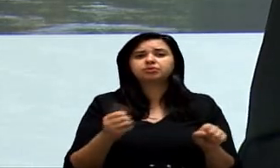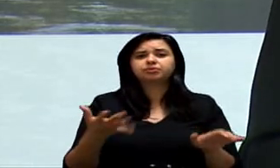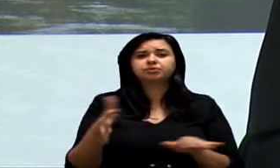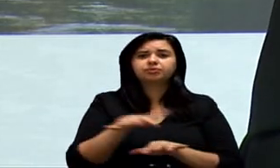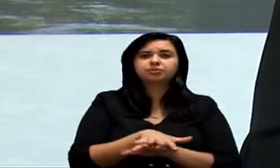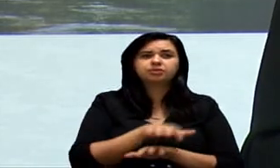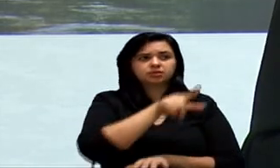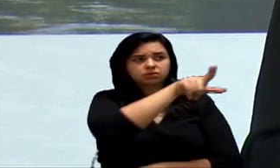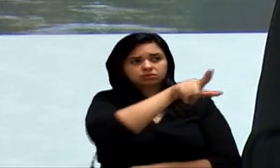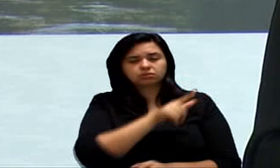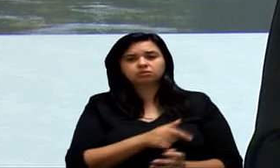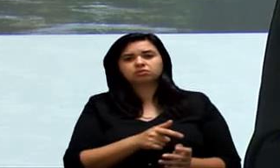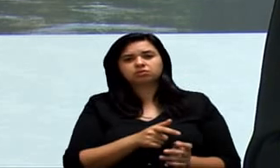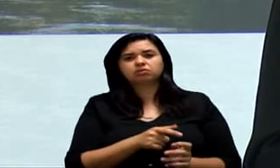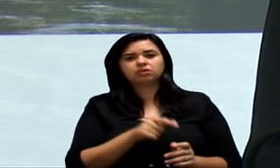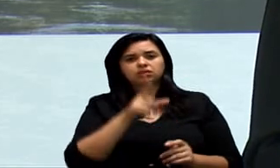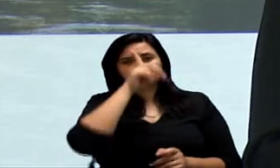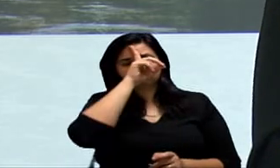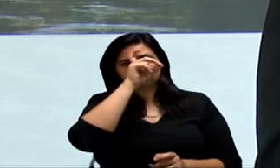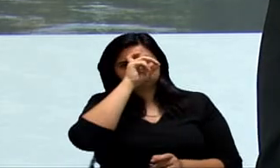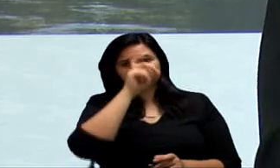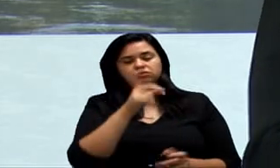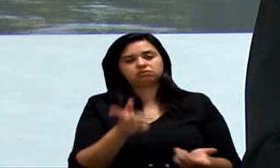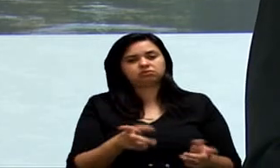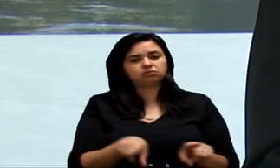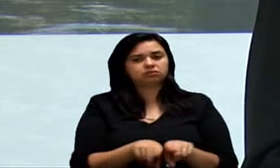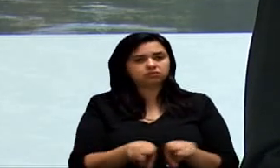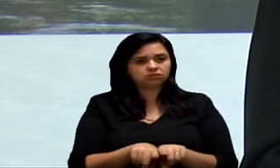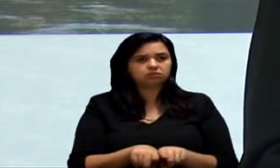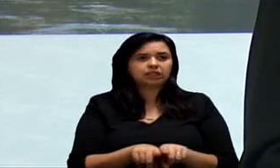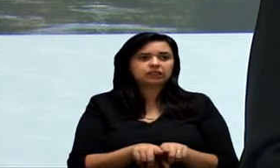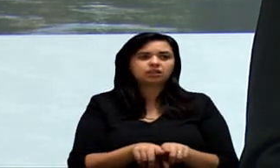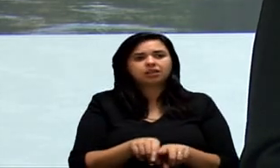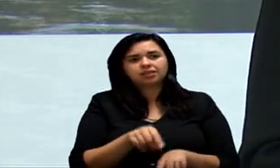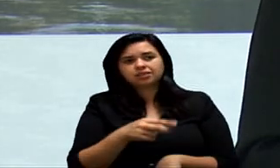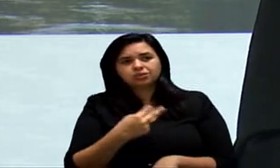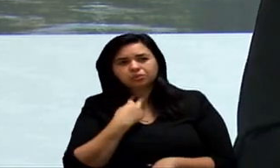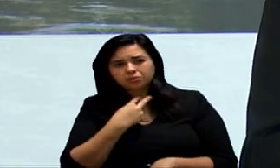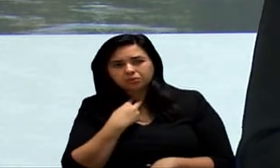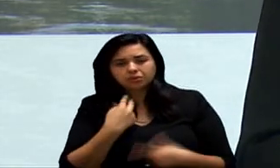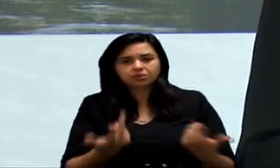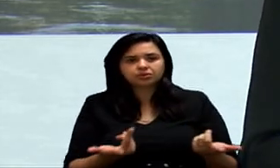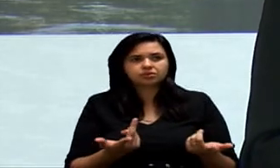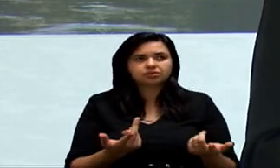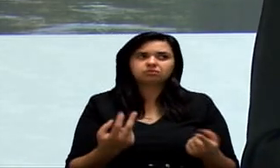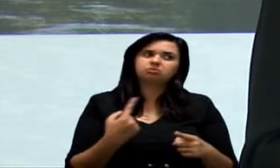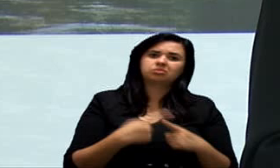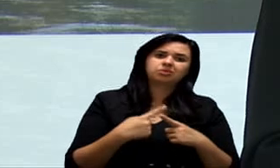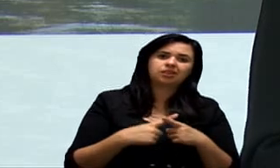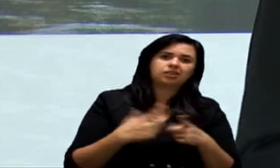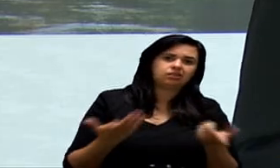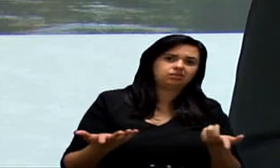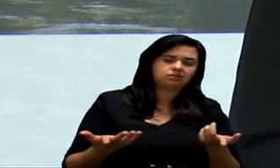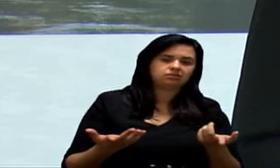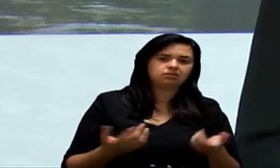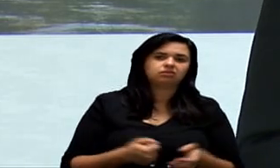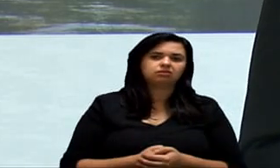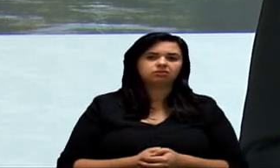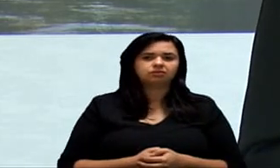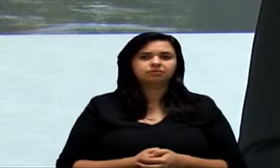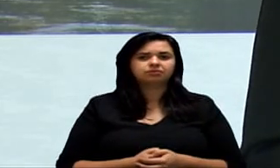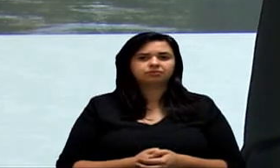seria implantado? E, em caso negativo também, a gente pede o porquê não